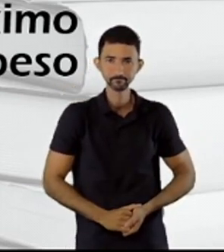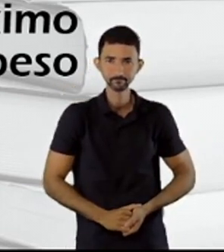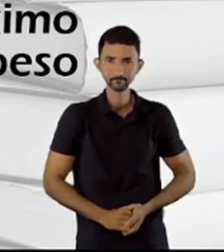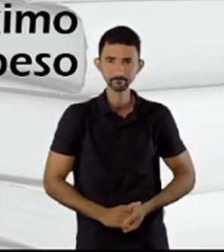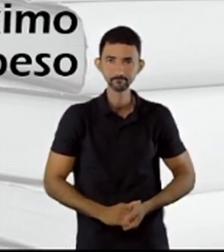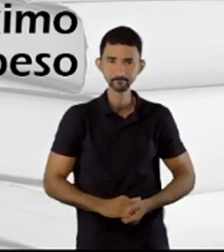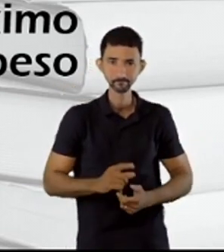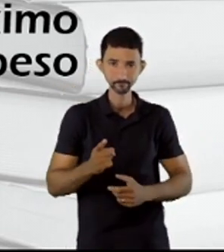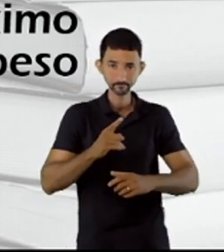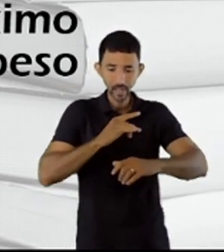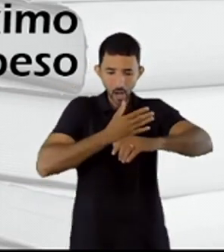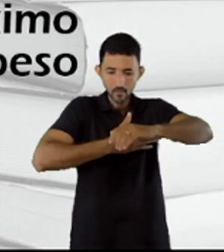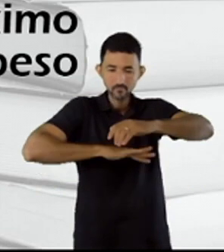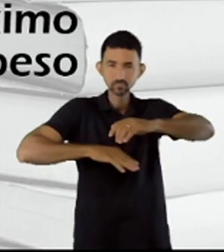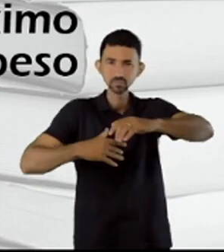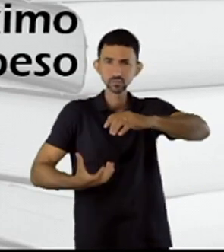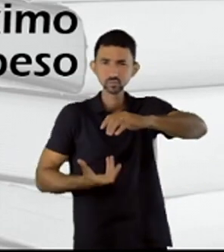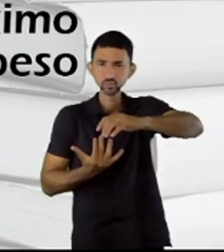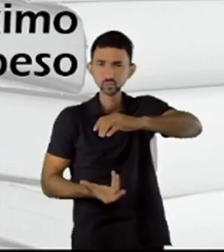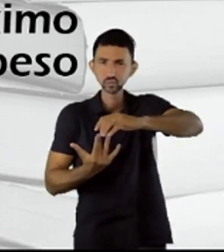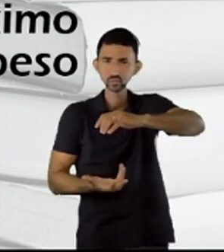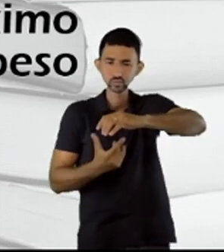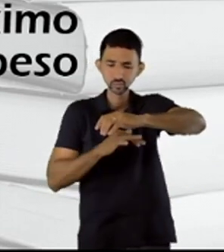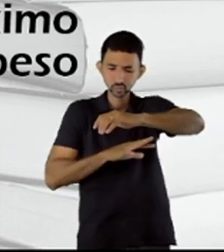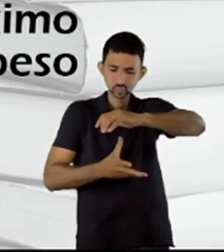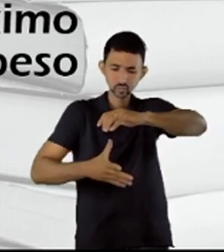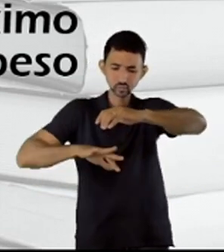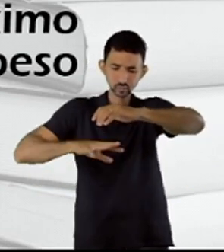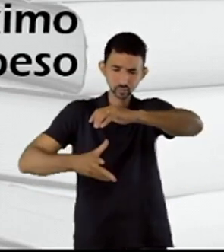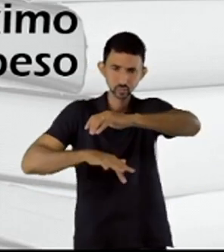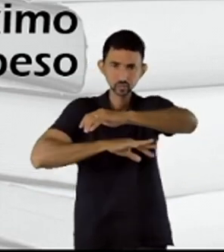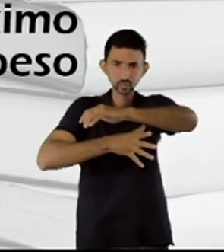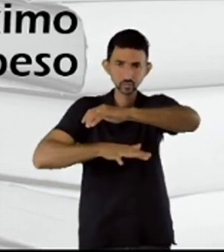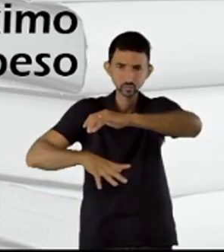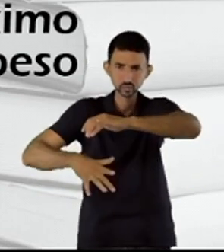Esse magma, essa lava, nada mais vai ser do que